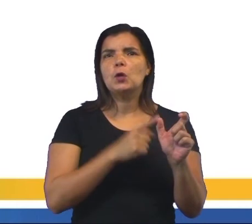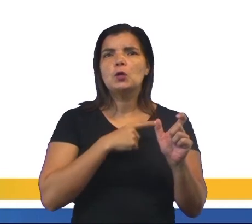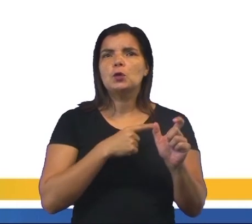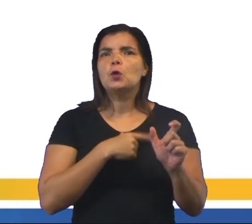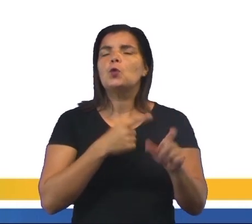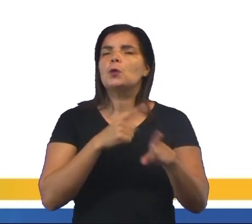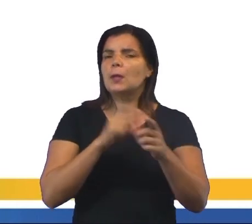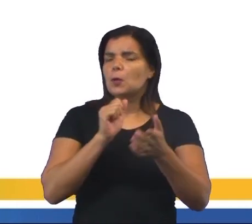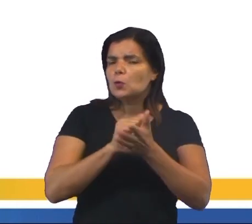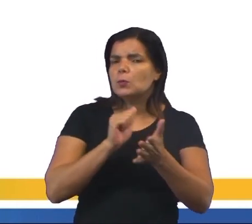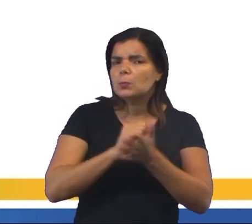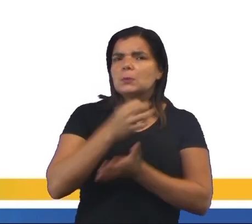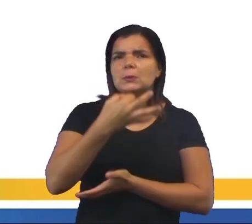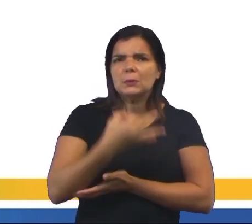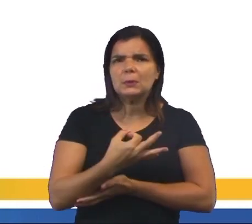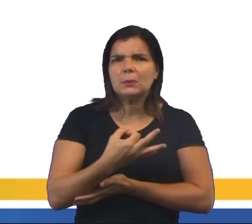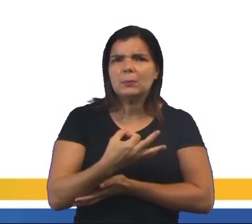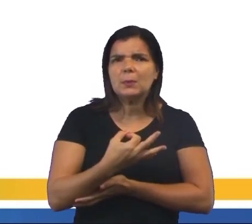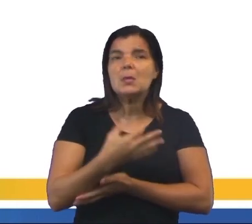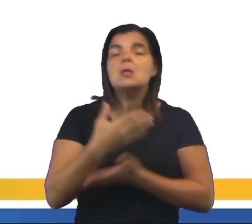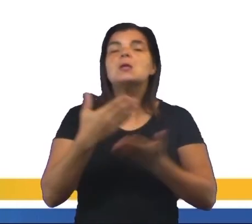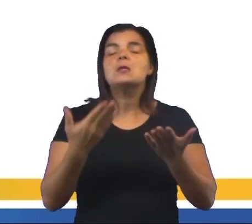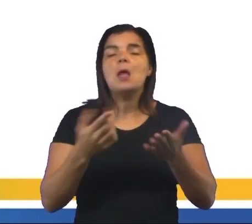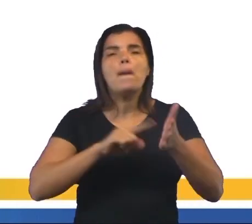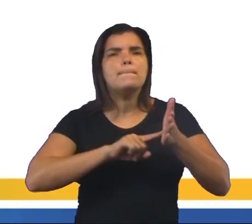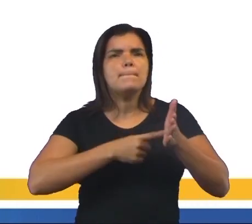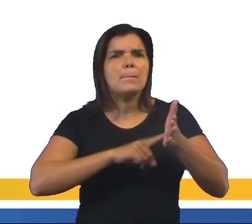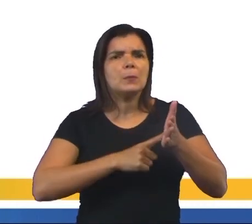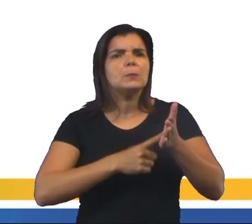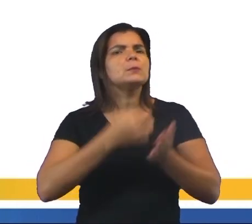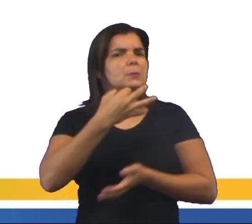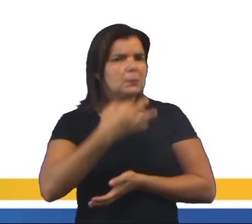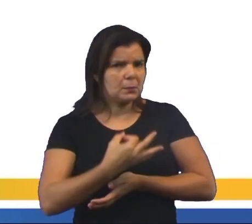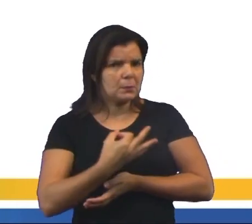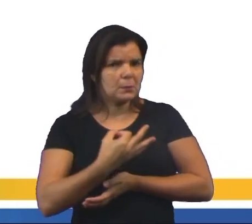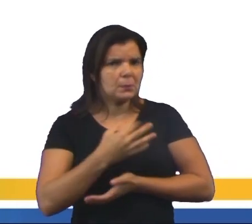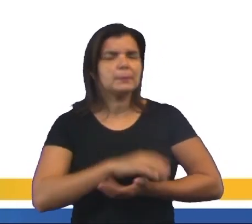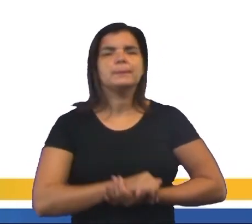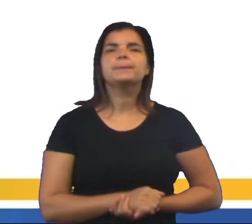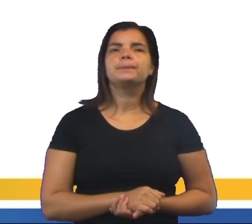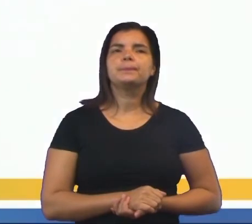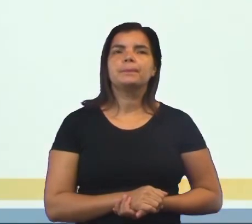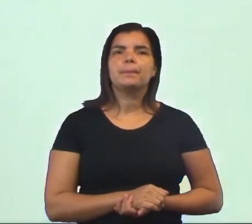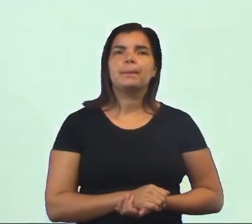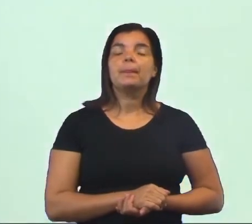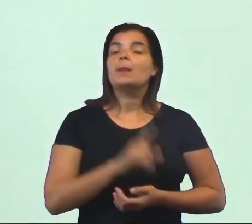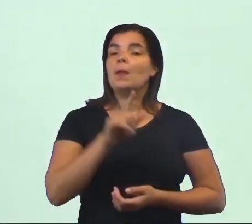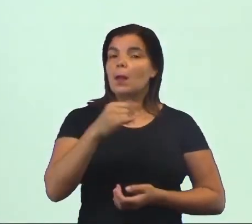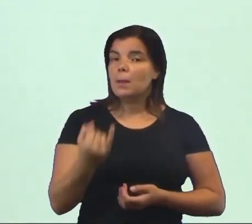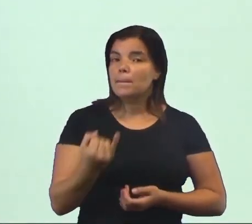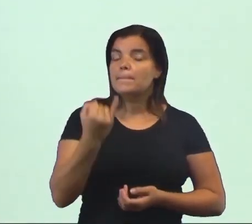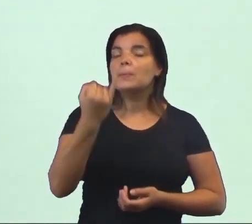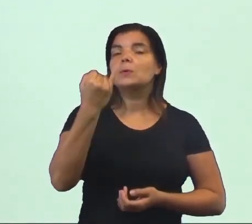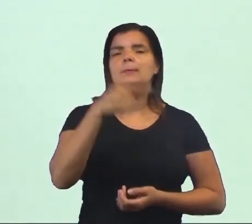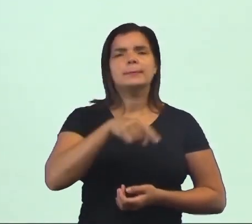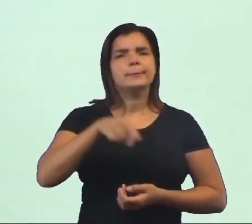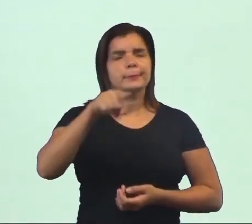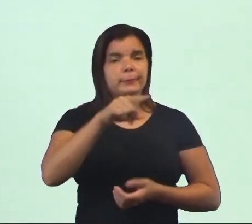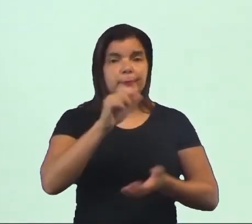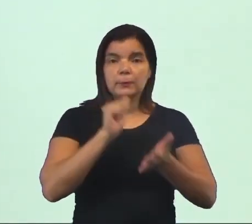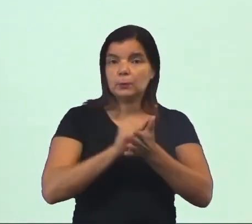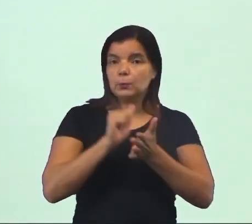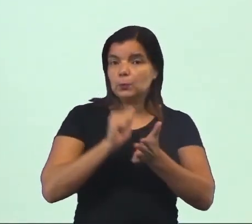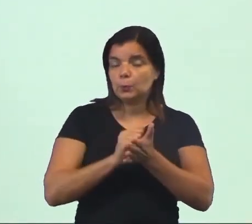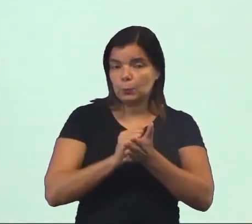esteja escrita corretamente e a pontuação está correta? É importante, gente, na hora de você produzir